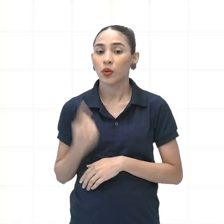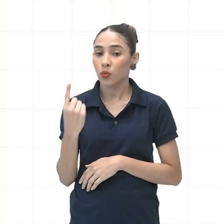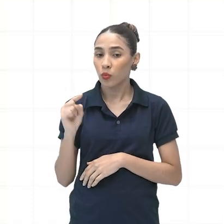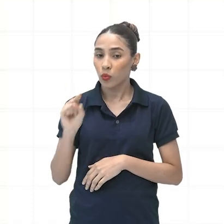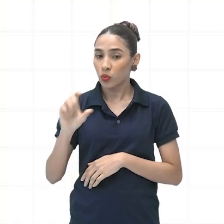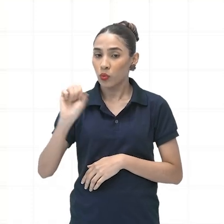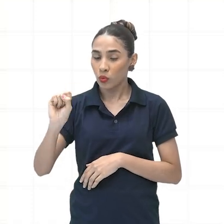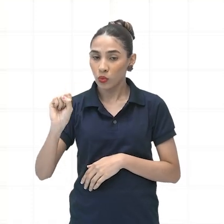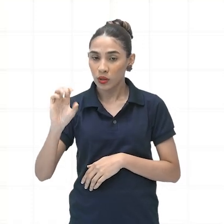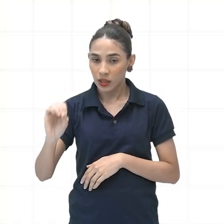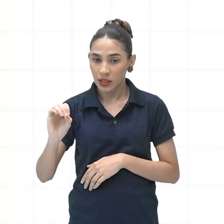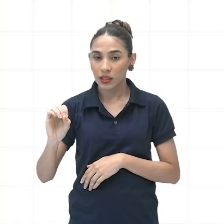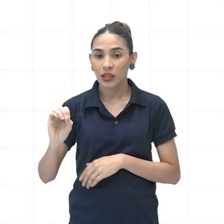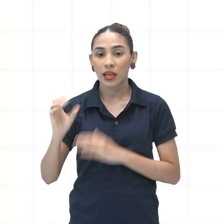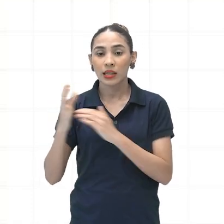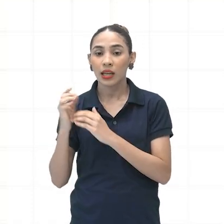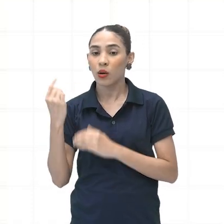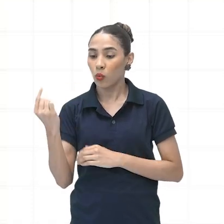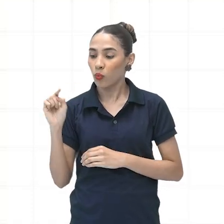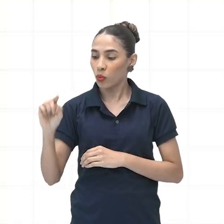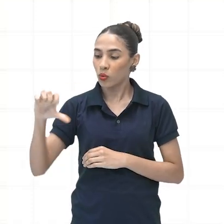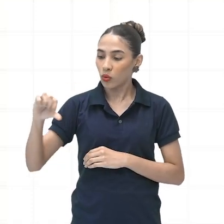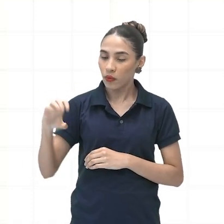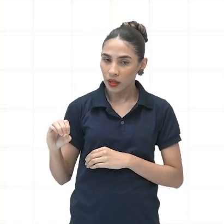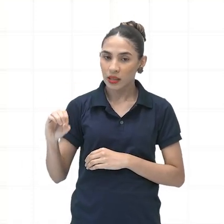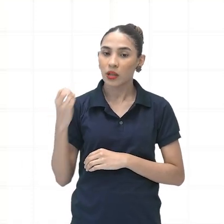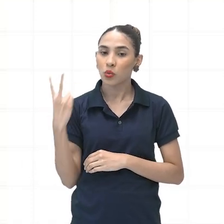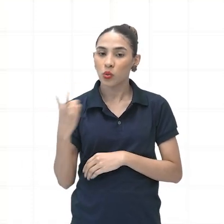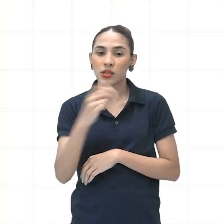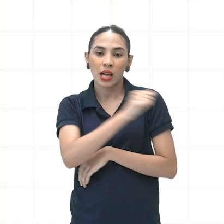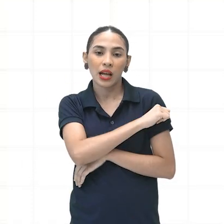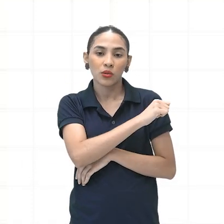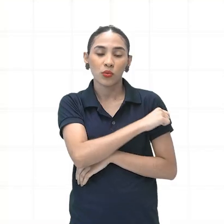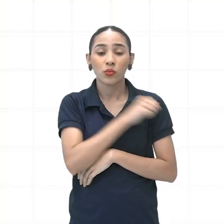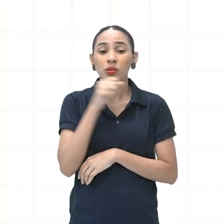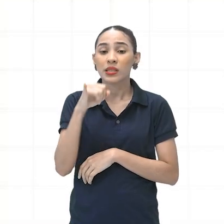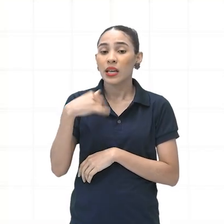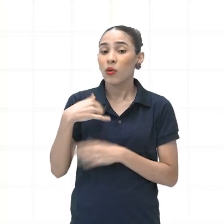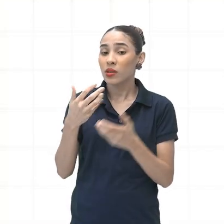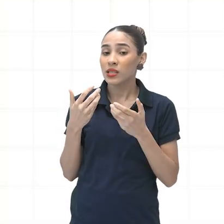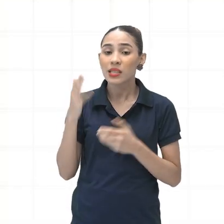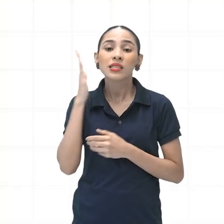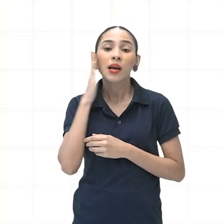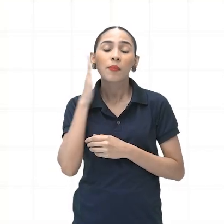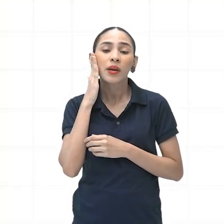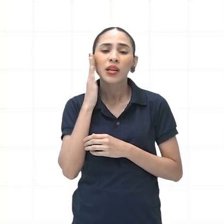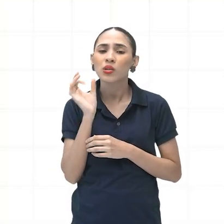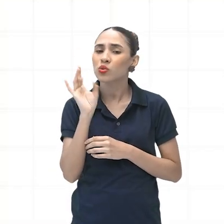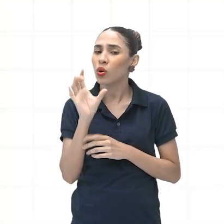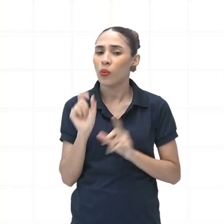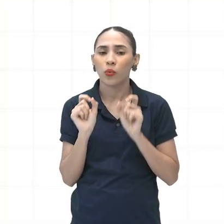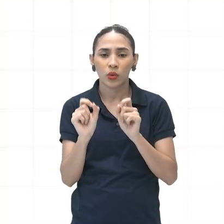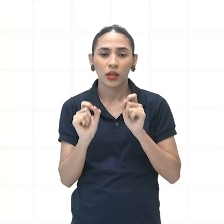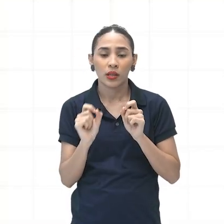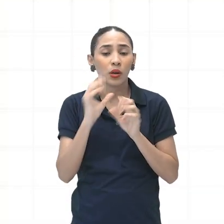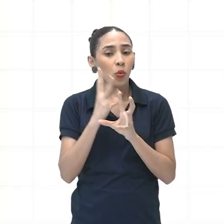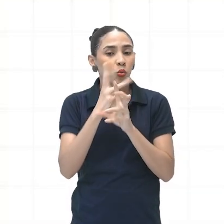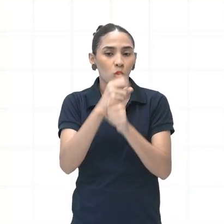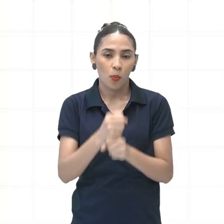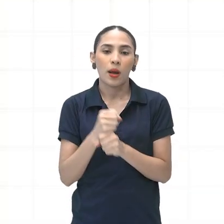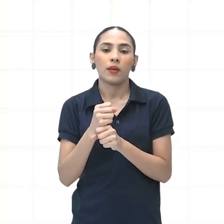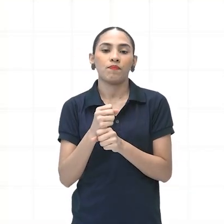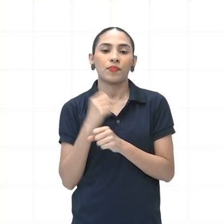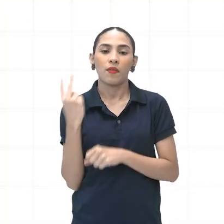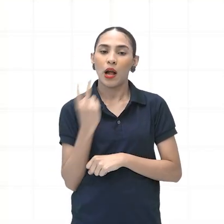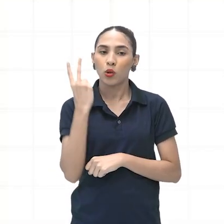a 1,90 eu tenho 2 alunos. Se eu quisesse saber a quantidade, bastava simplesmente somar esses